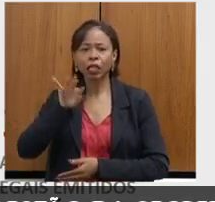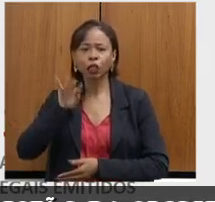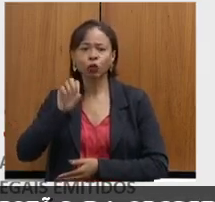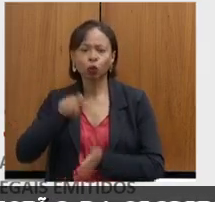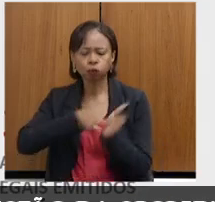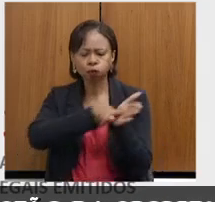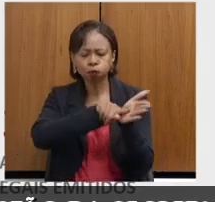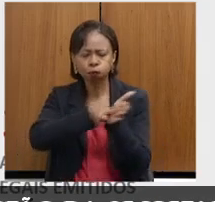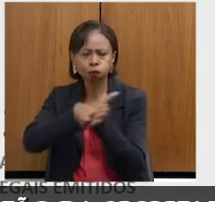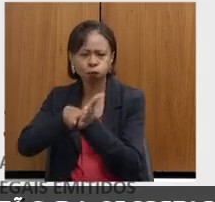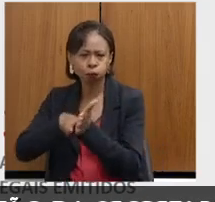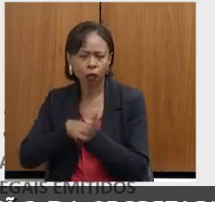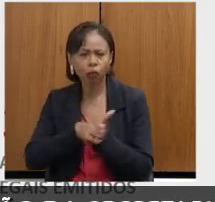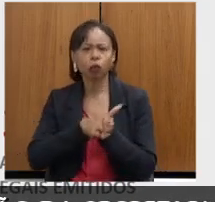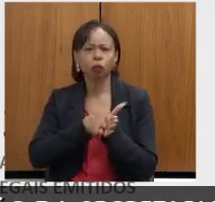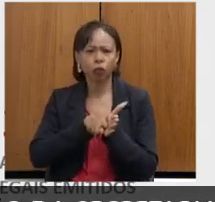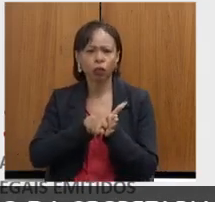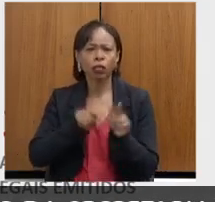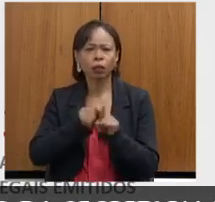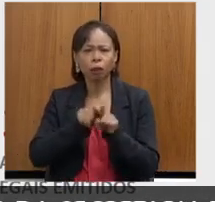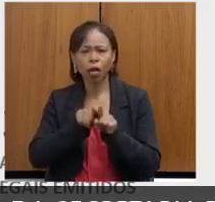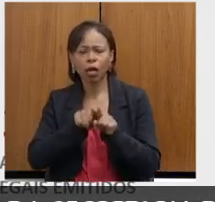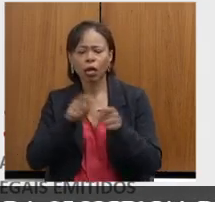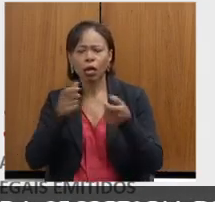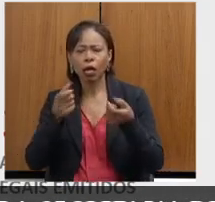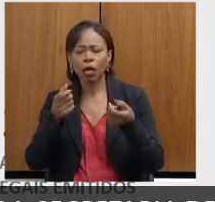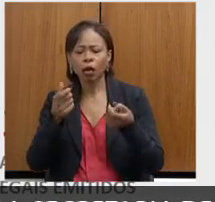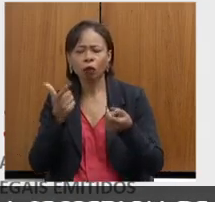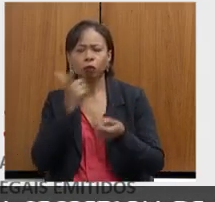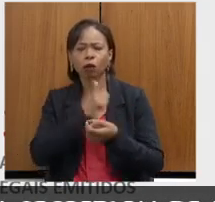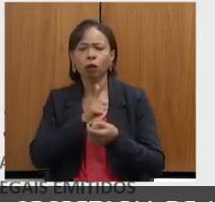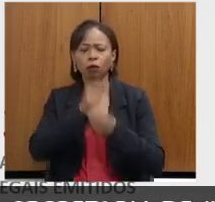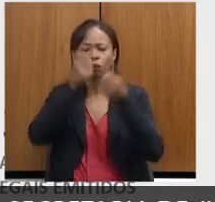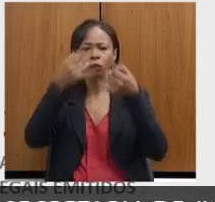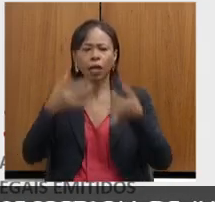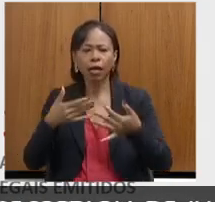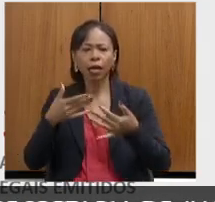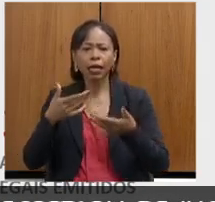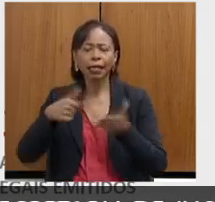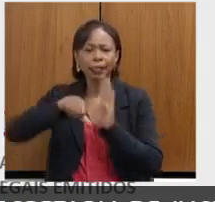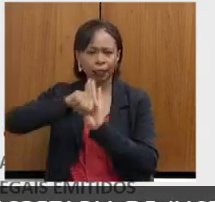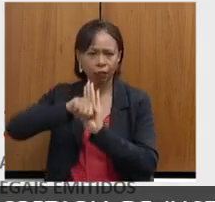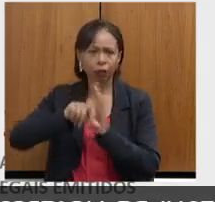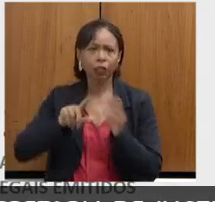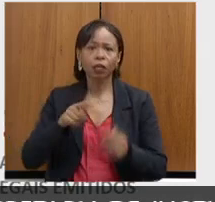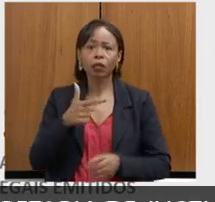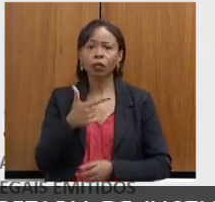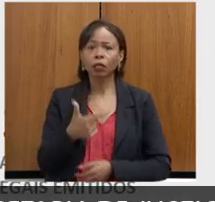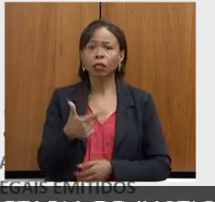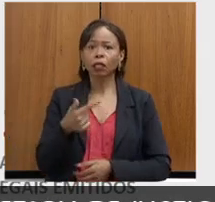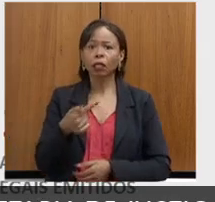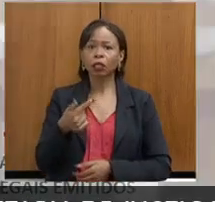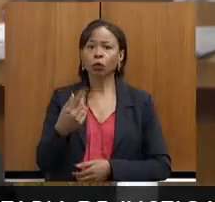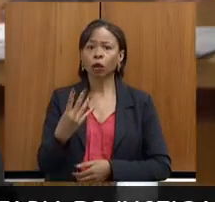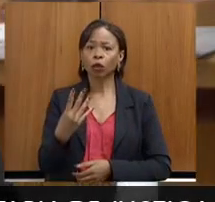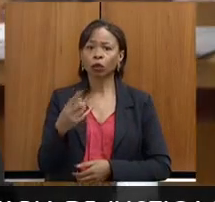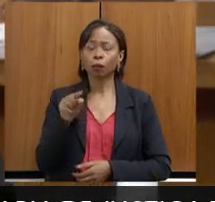investigações e elucidação de crimes instaurados 274